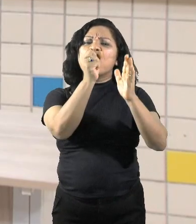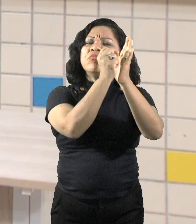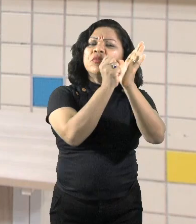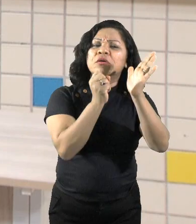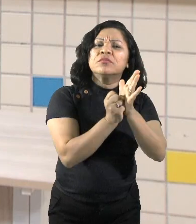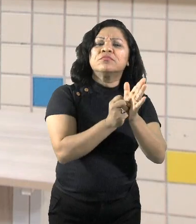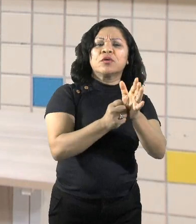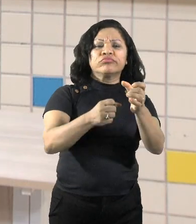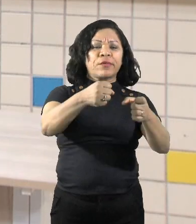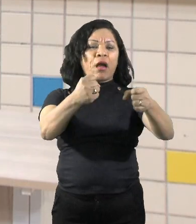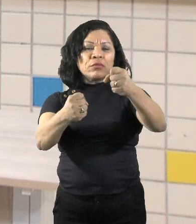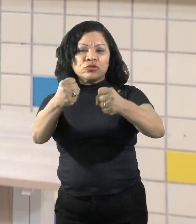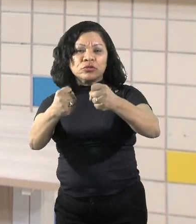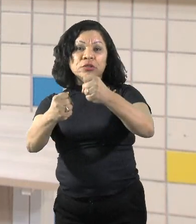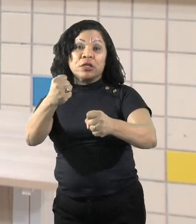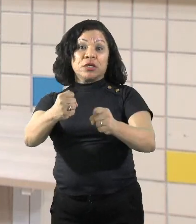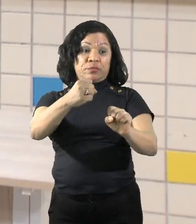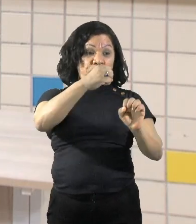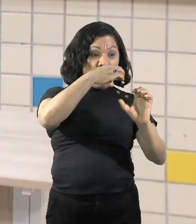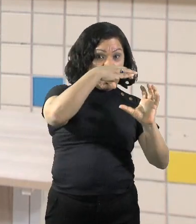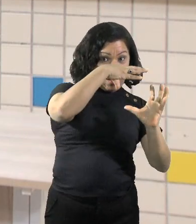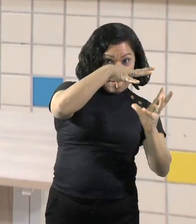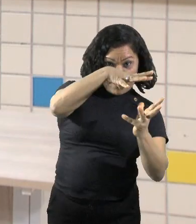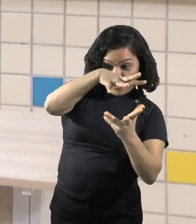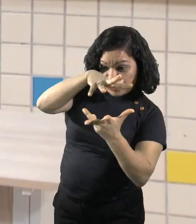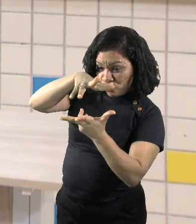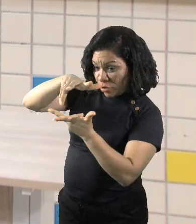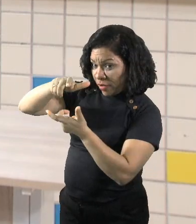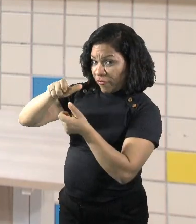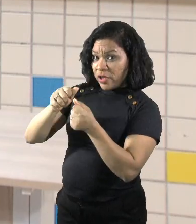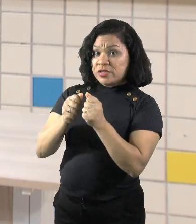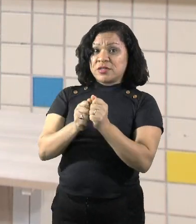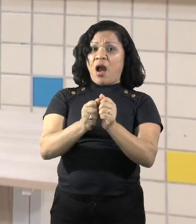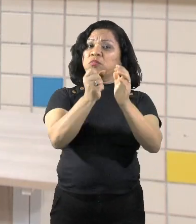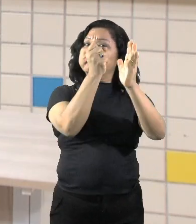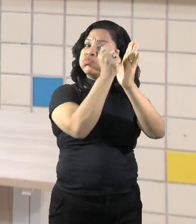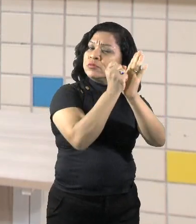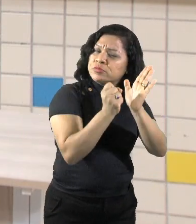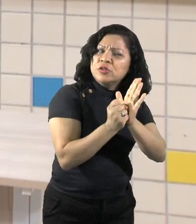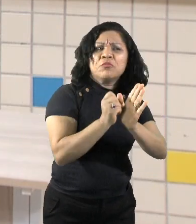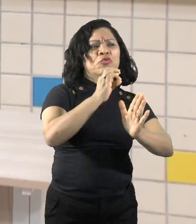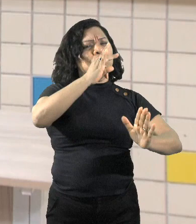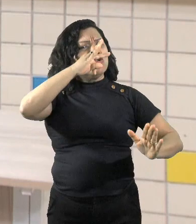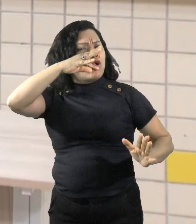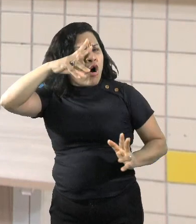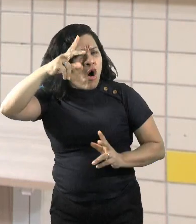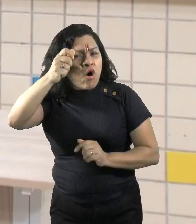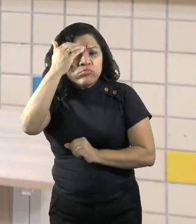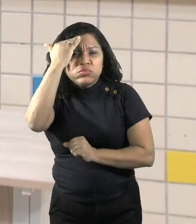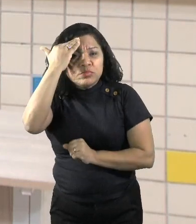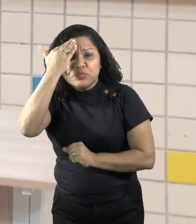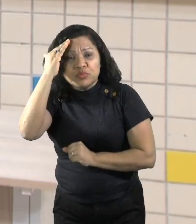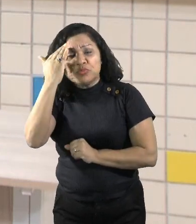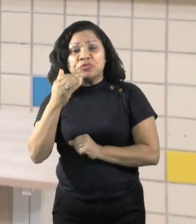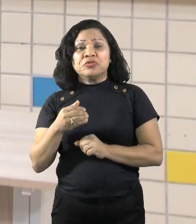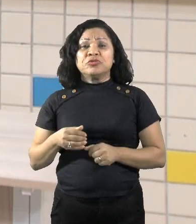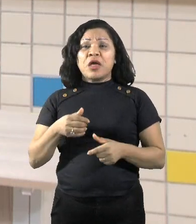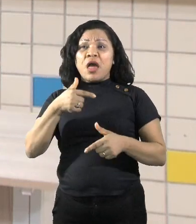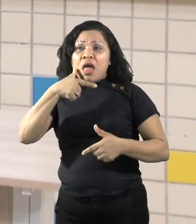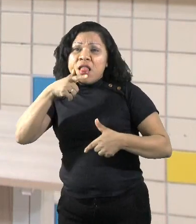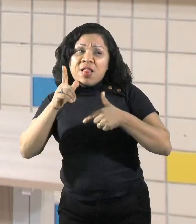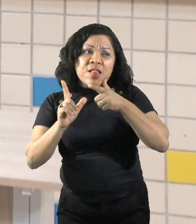universais, ou seja, são símbolos entendidos em qualquer parte do mundo, por qualquer língua. Você já imaginou